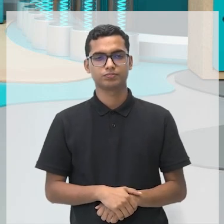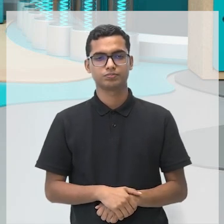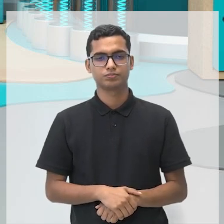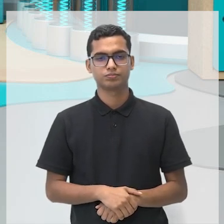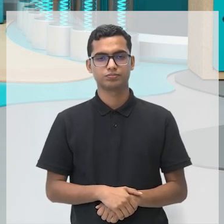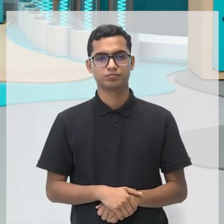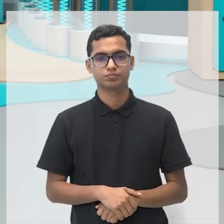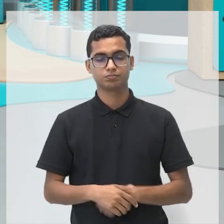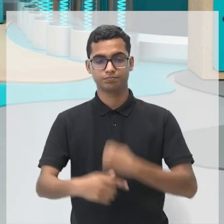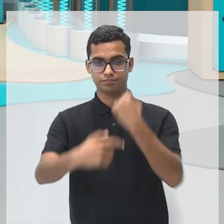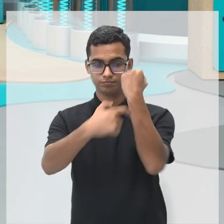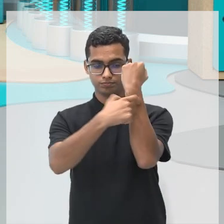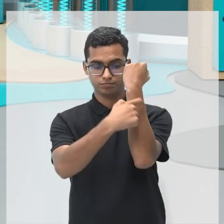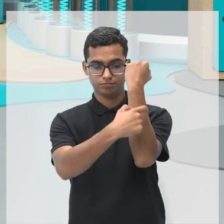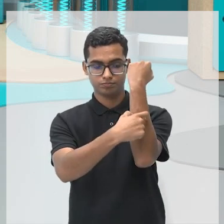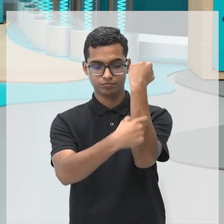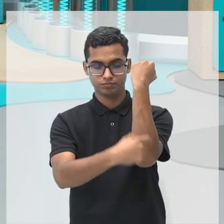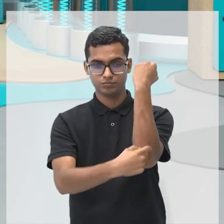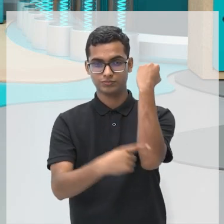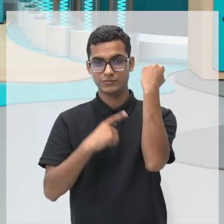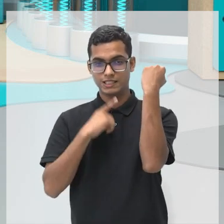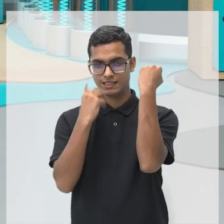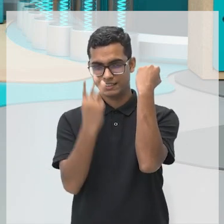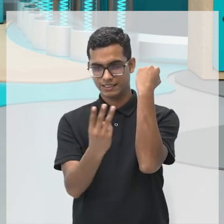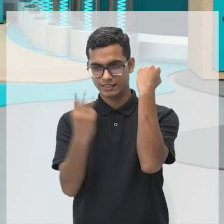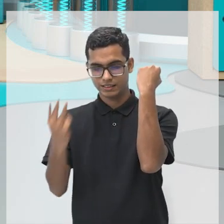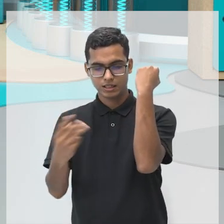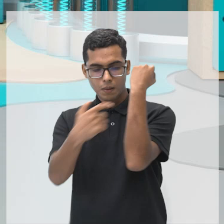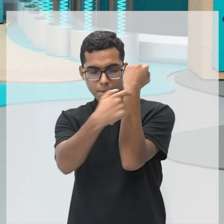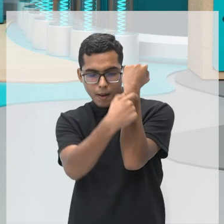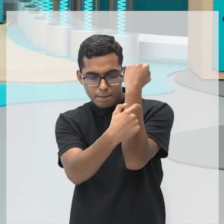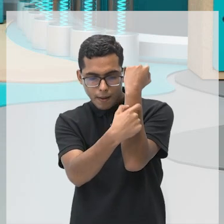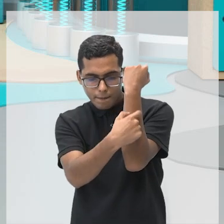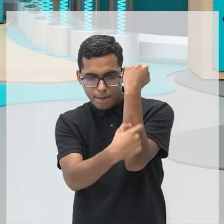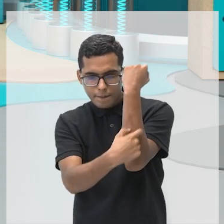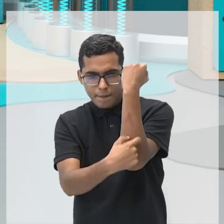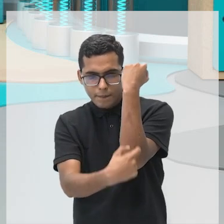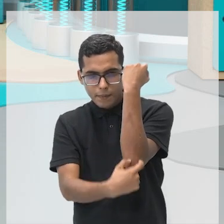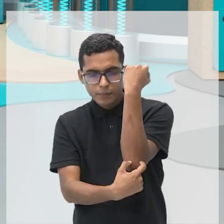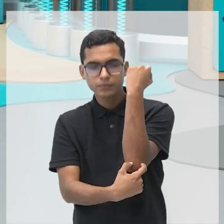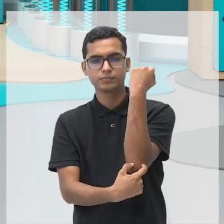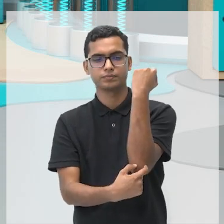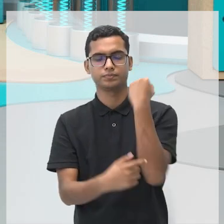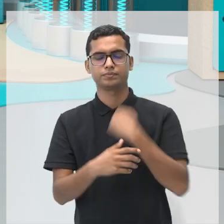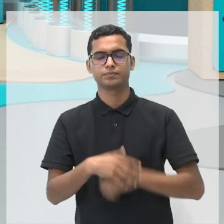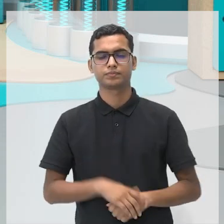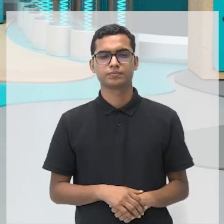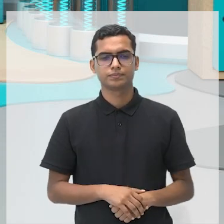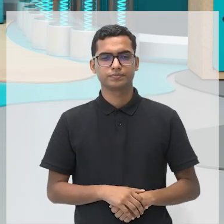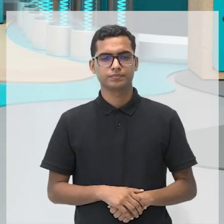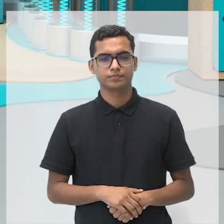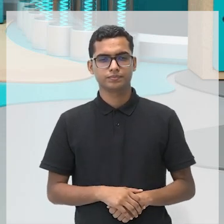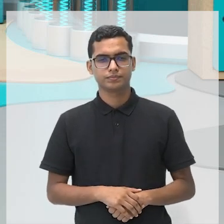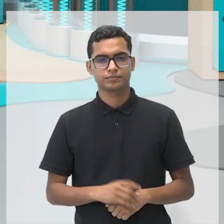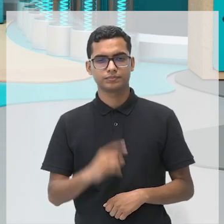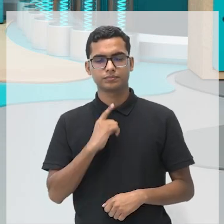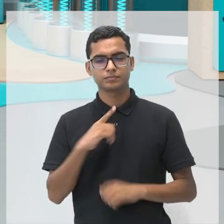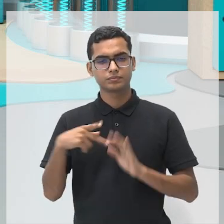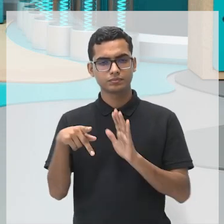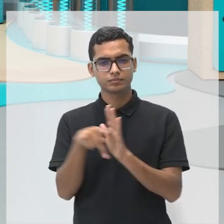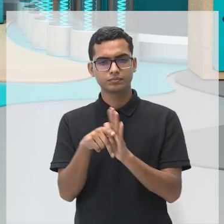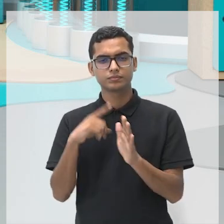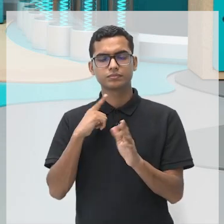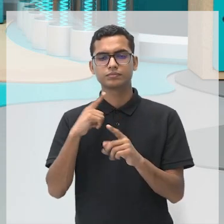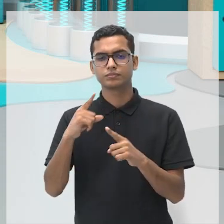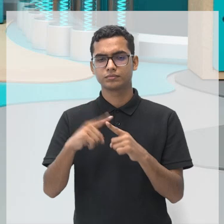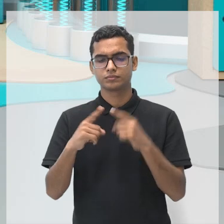por 33 vértebras e ela é dividida em porções, né? A gente vai ter a porção cervical, a